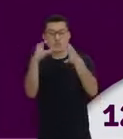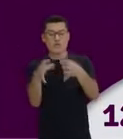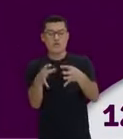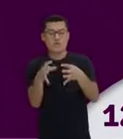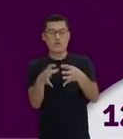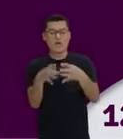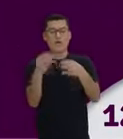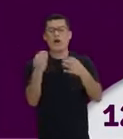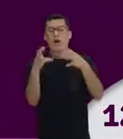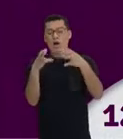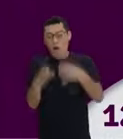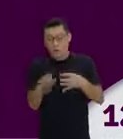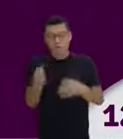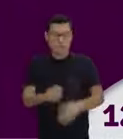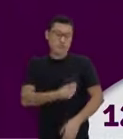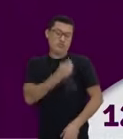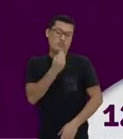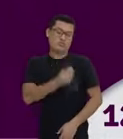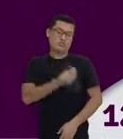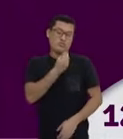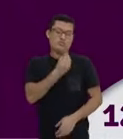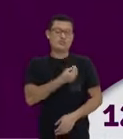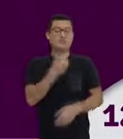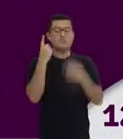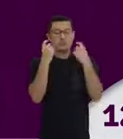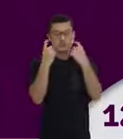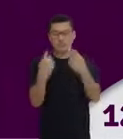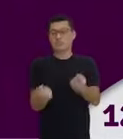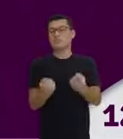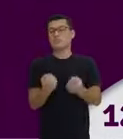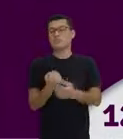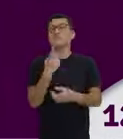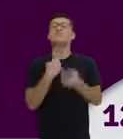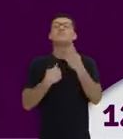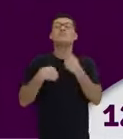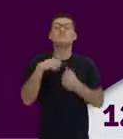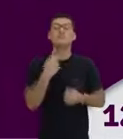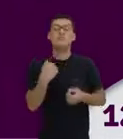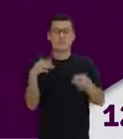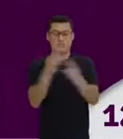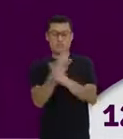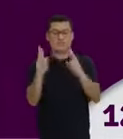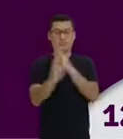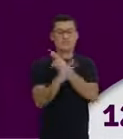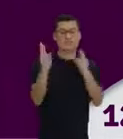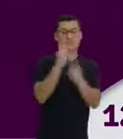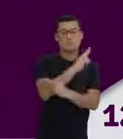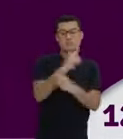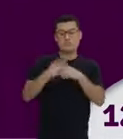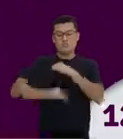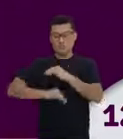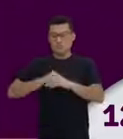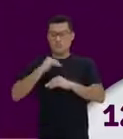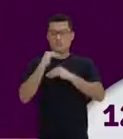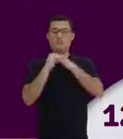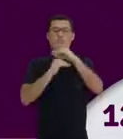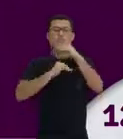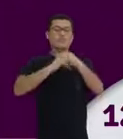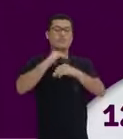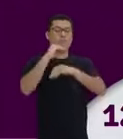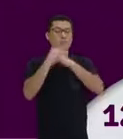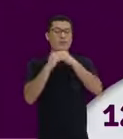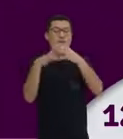não tava falando veio as nossas influências e vem também do nosso relacionamento com as transformações